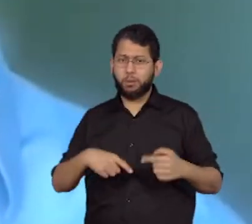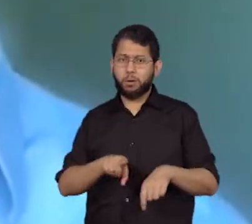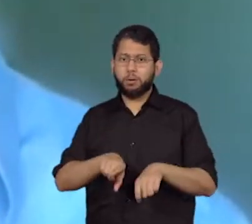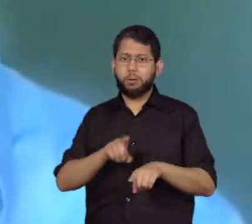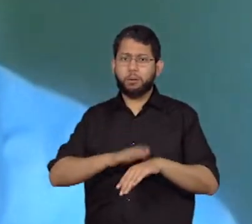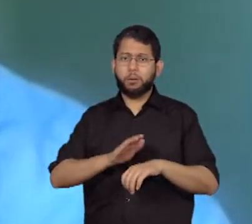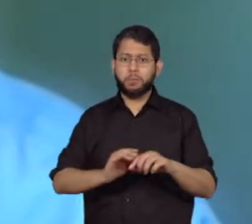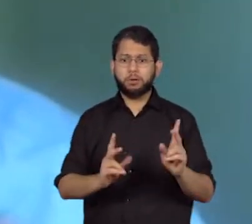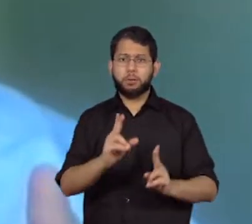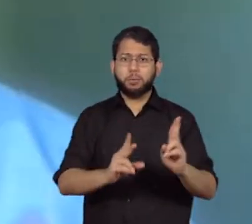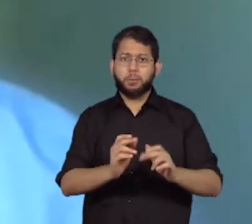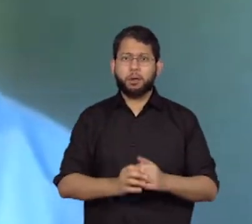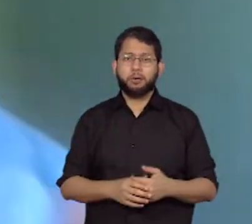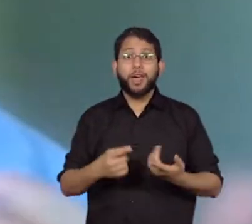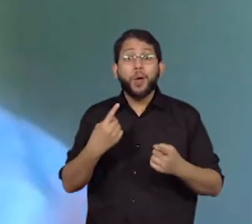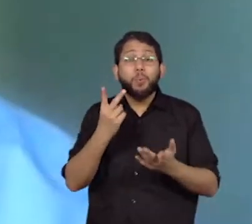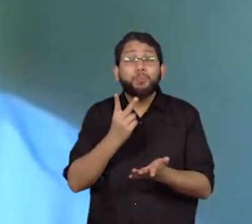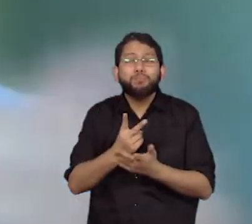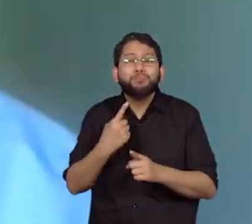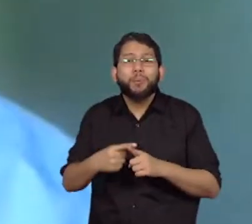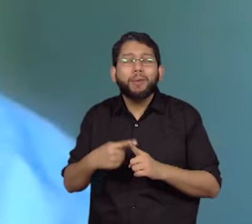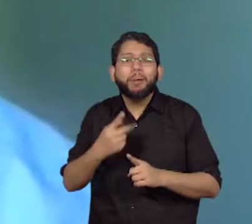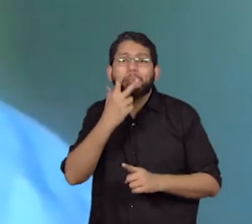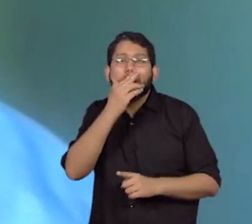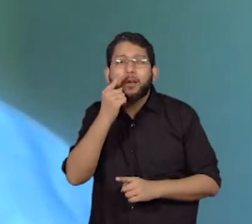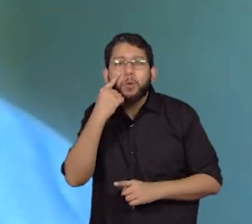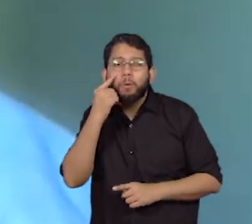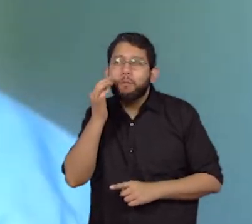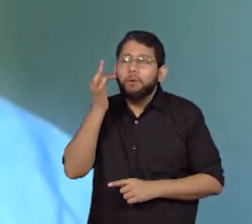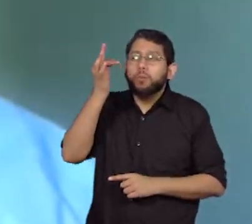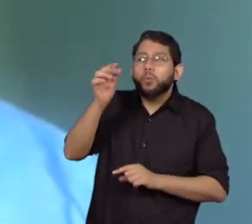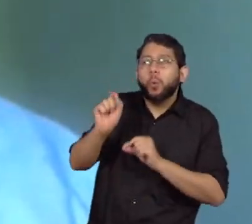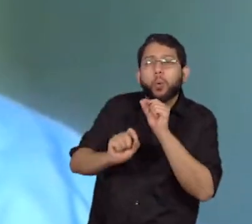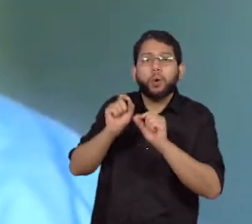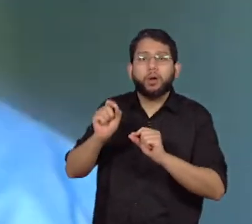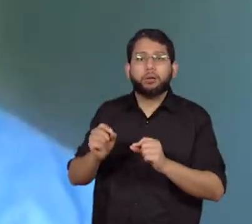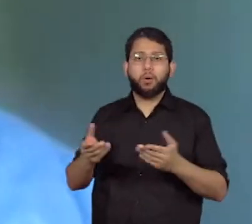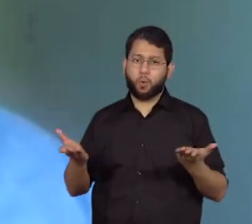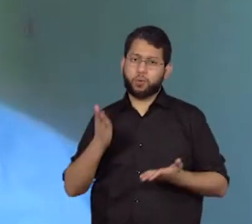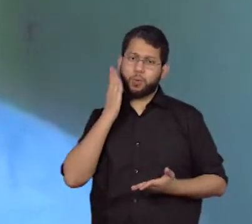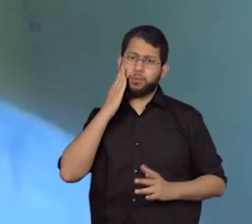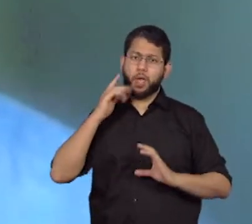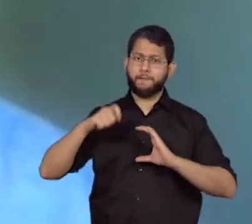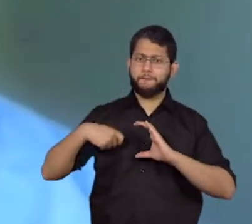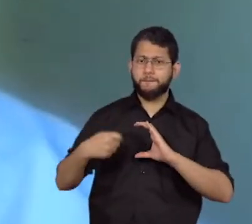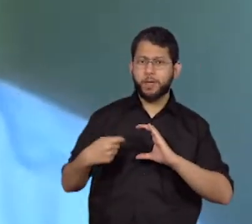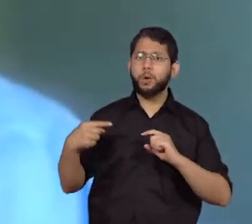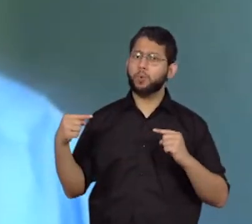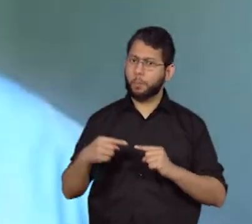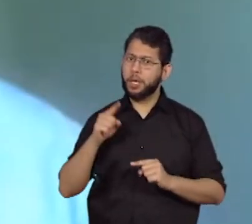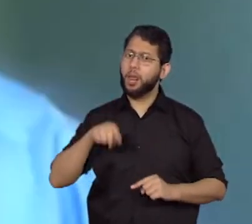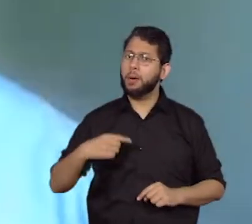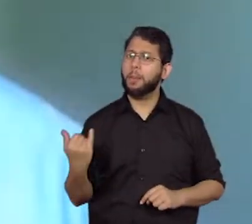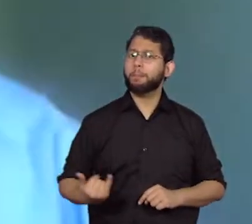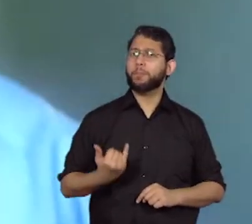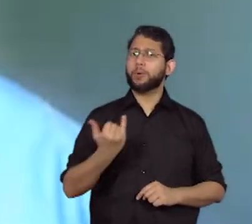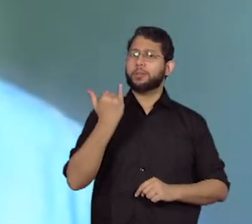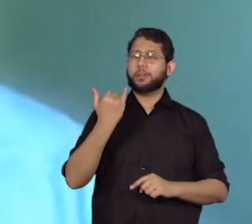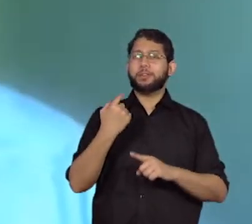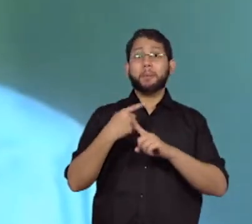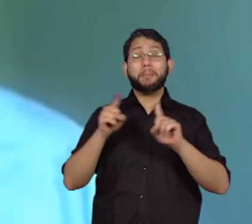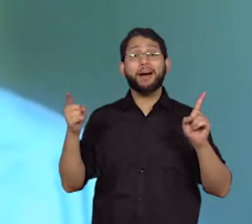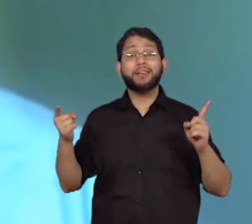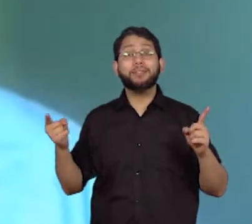acho que as coisas estão caminhando. E eu vejo, o vídeo já é fundamental, mas eu acho que, além do vídeo, tem a questão de todo mundo se tornar